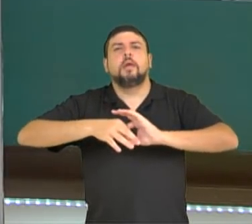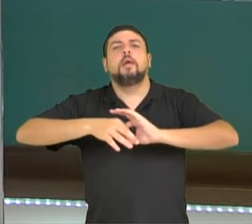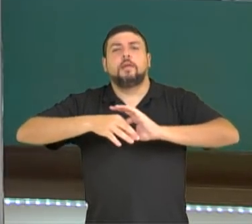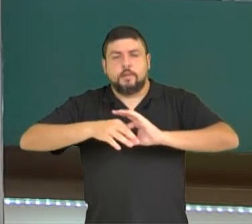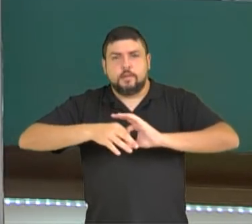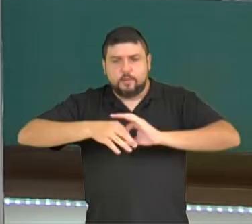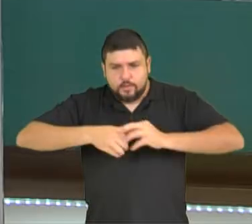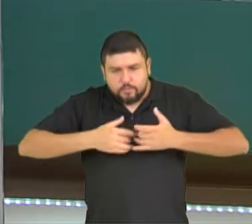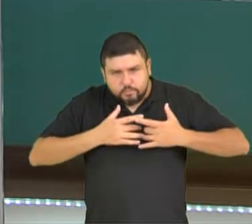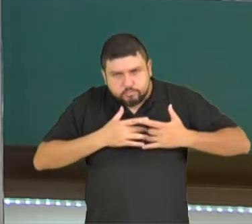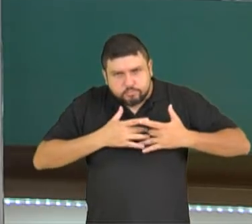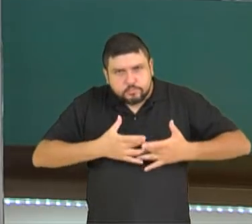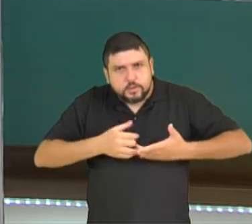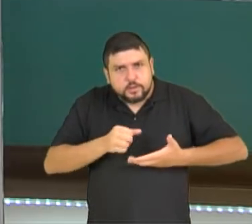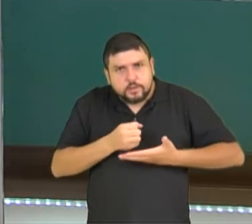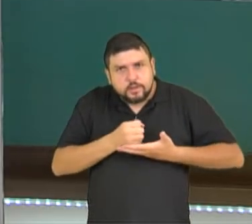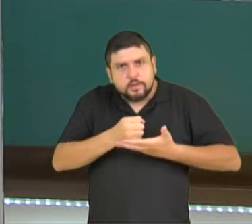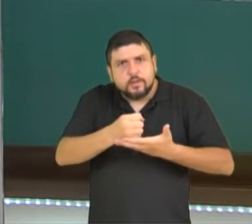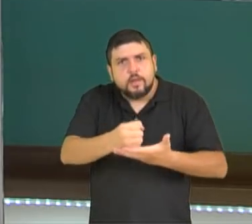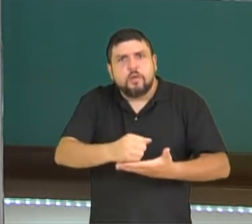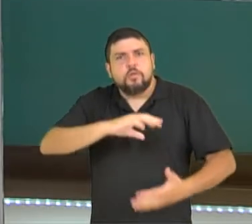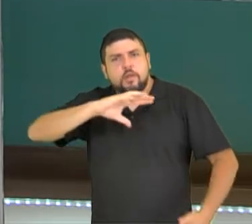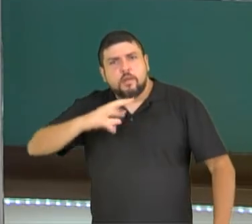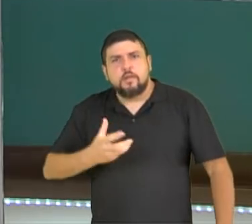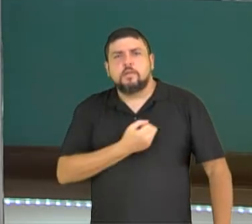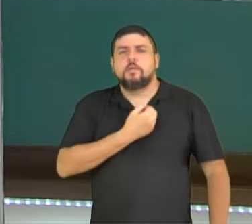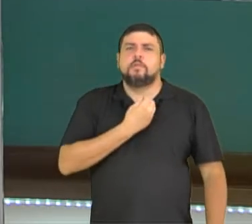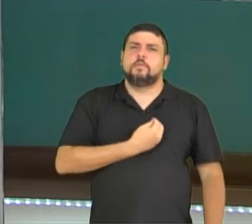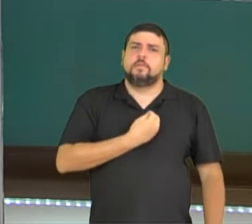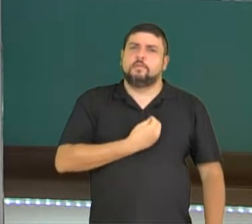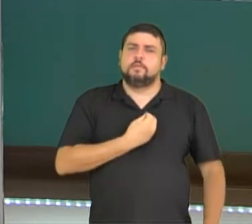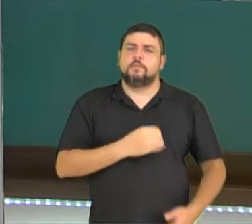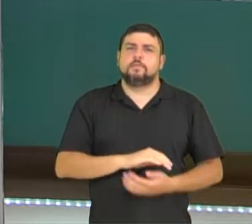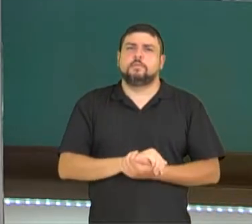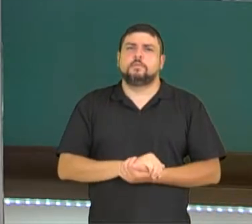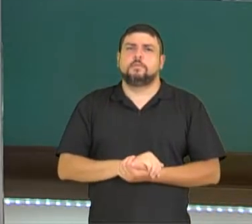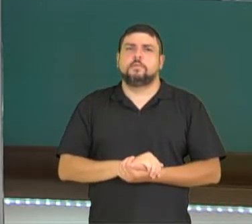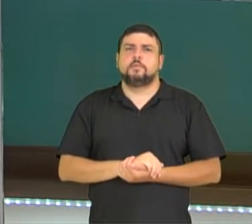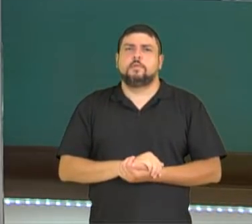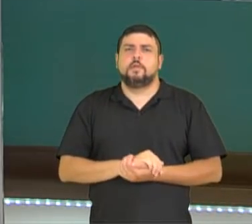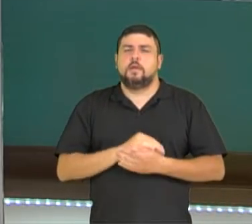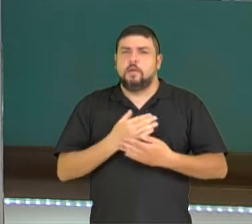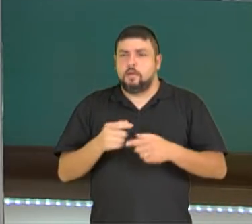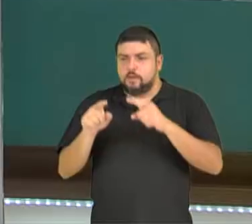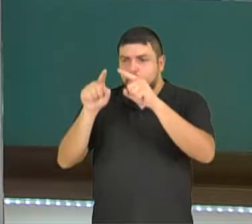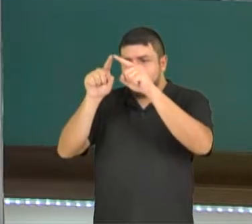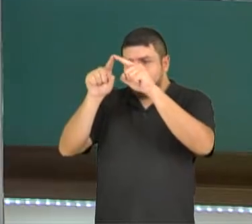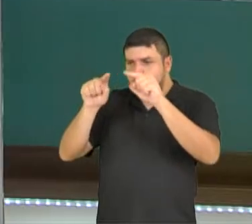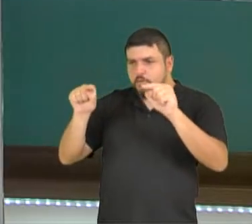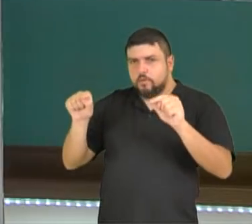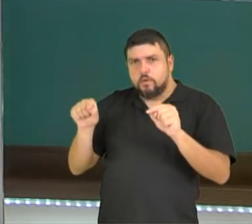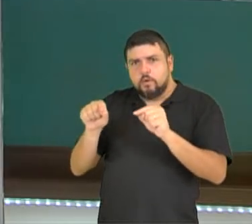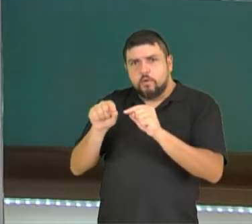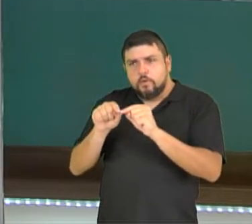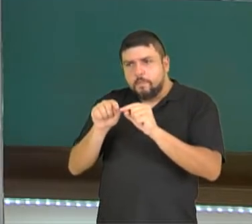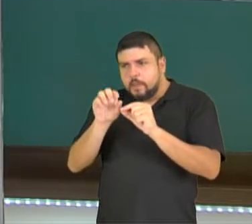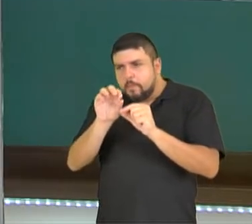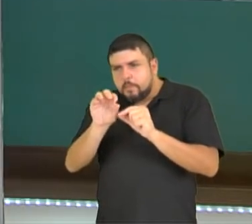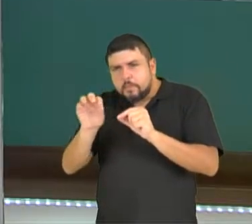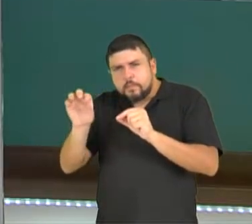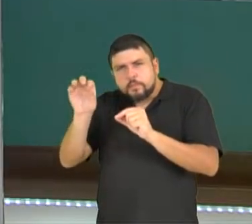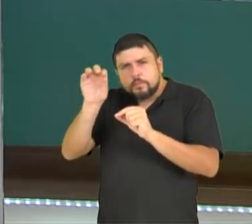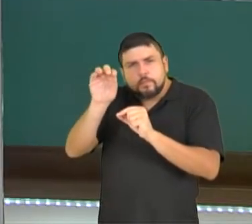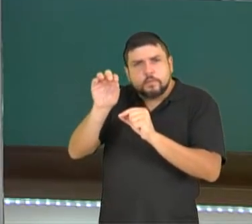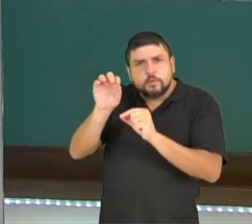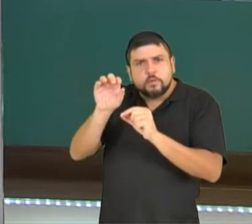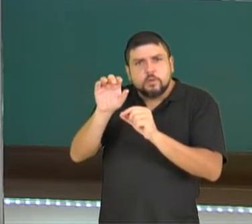um significado implícito. Então, nós temos a imagem aqui, fragmentada, que mostra cada pessoa doando, forma uma grande